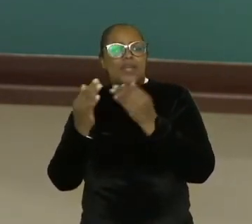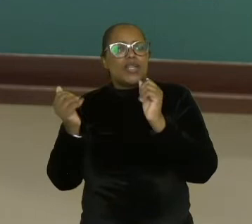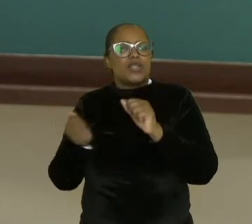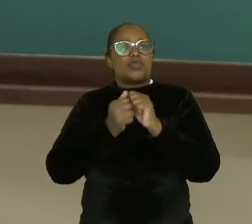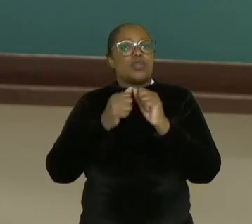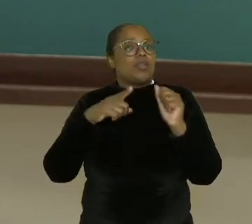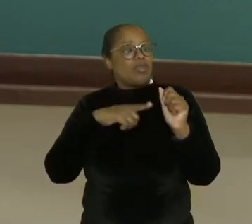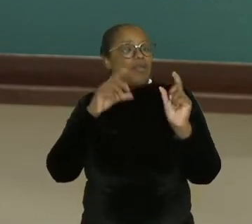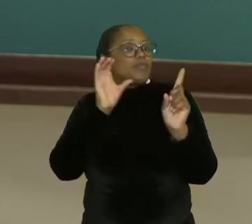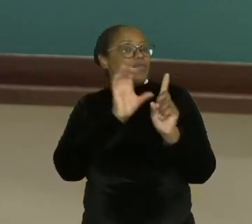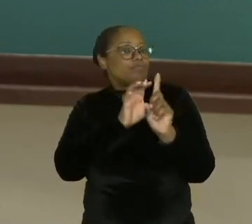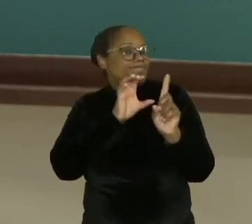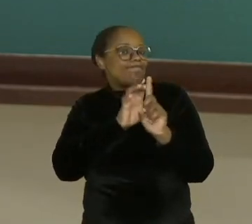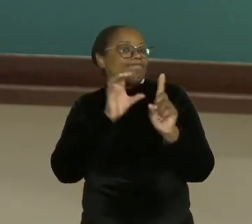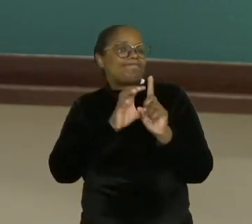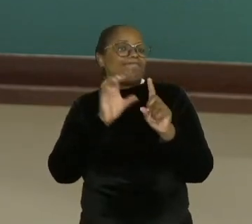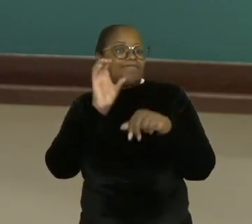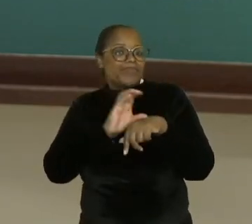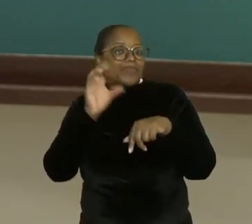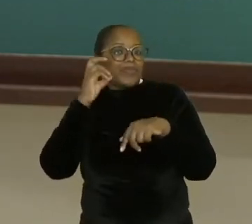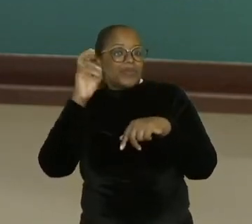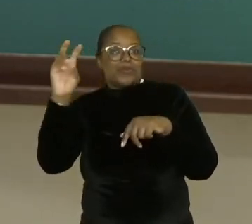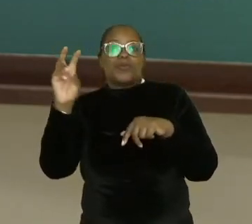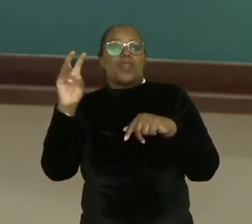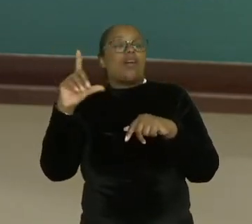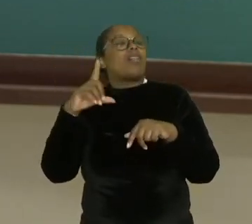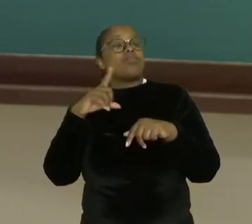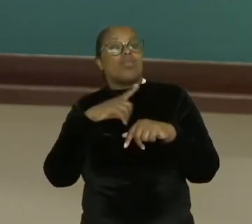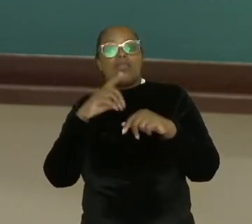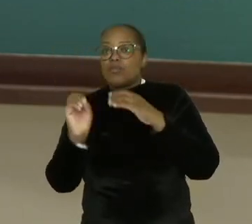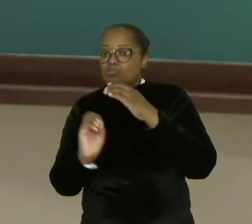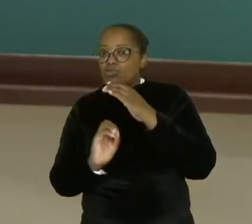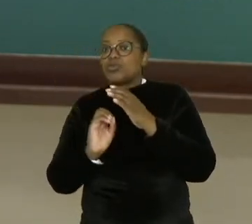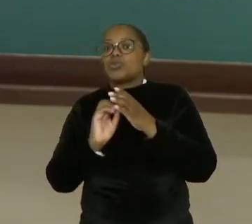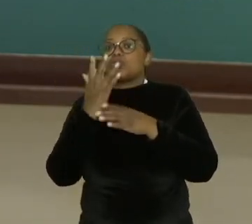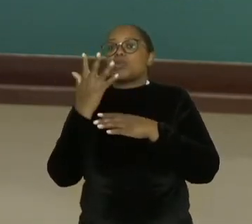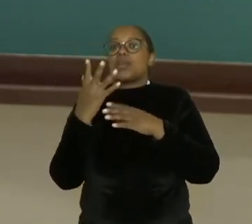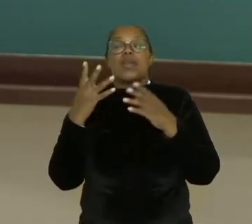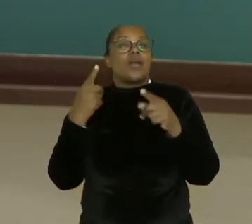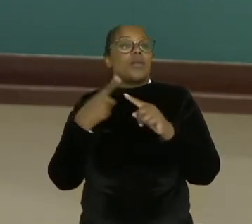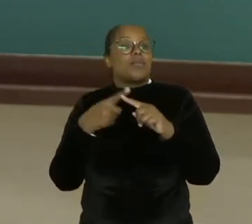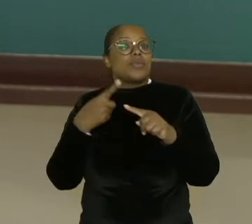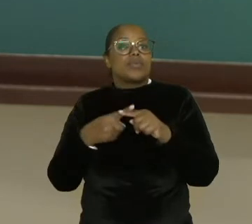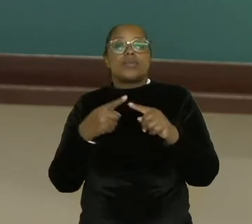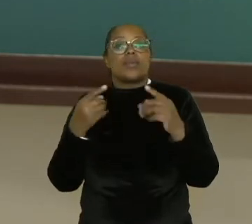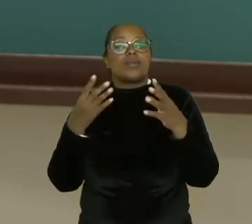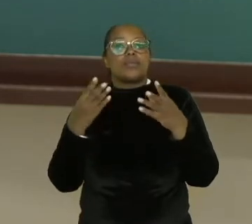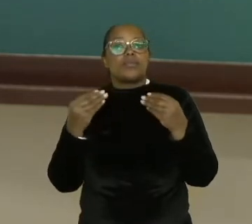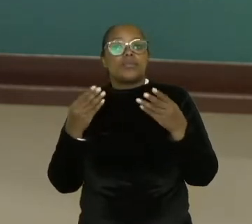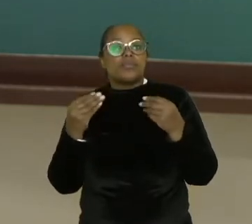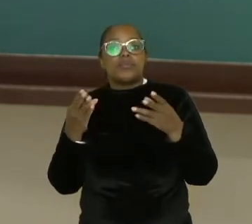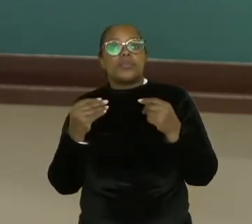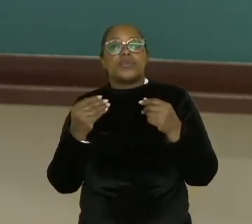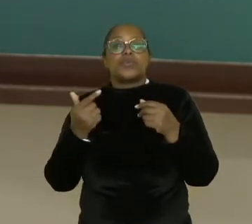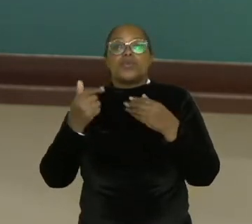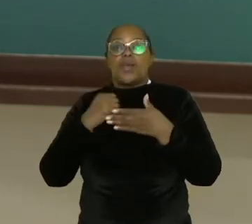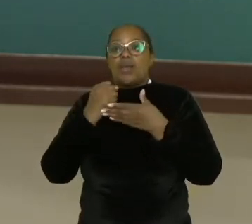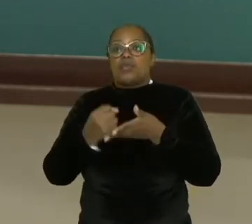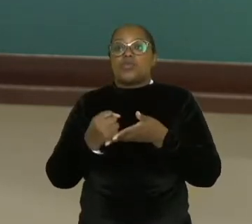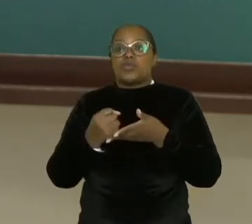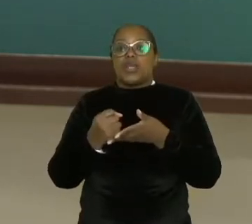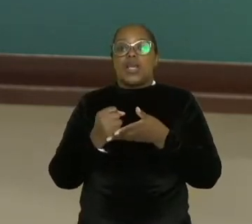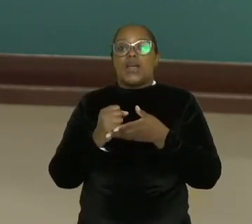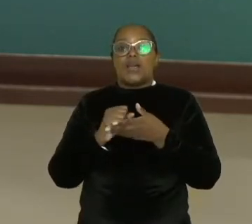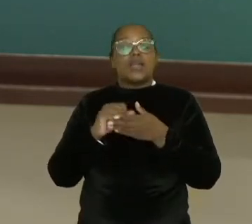influência cultural, sim, possibilitou o surgimento do surf. Muito, porque era para sobrevivência, né?